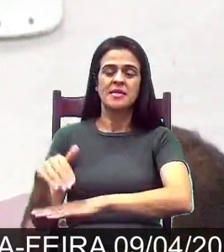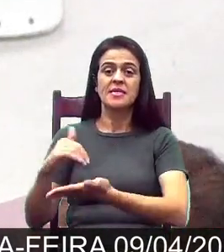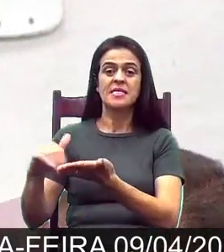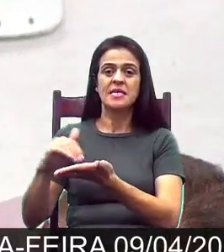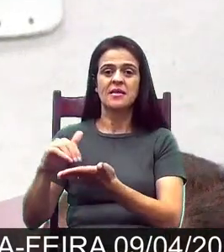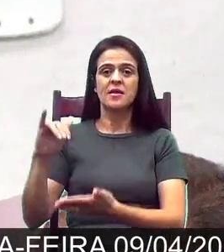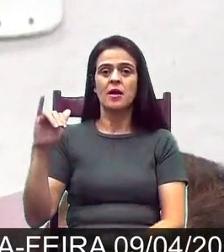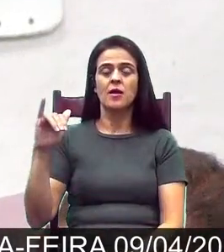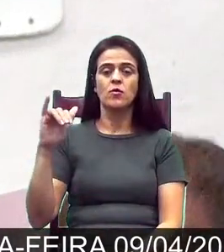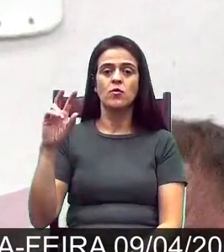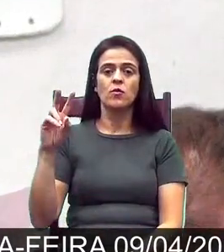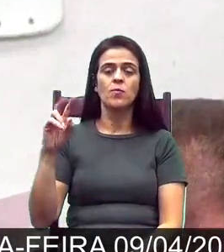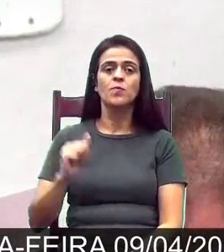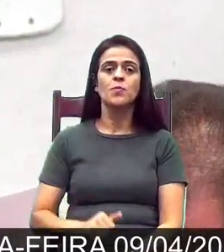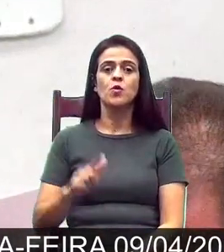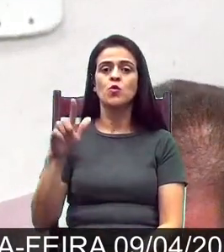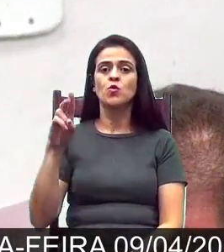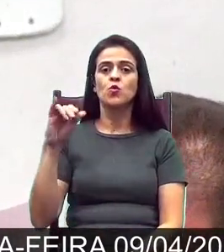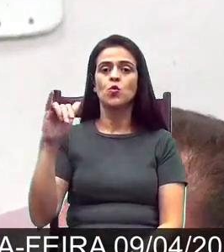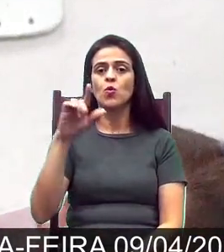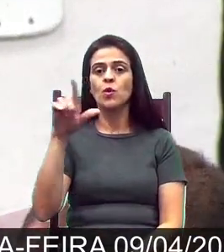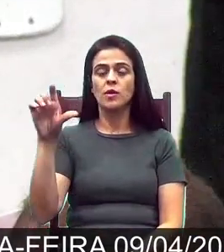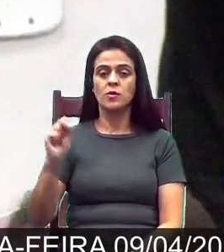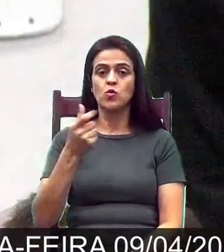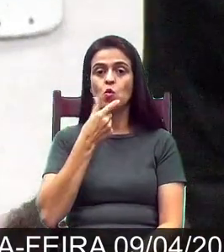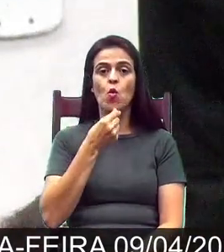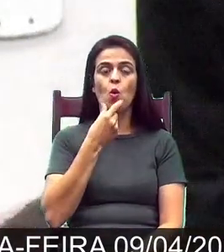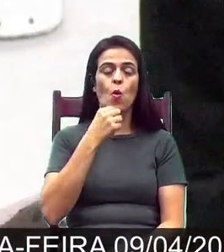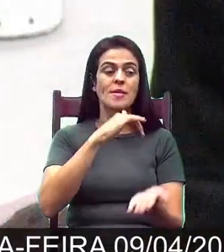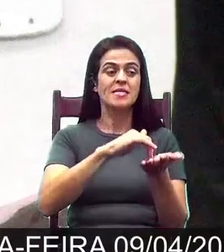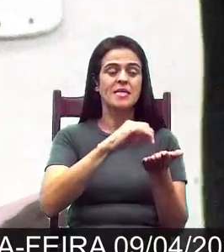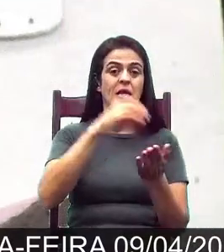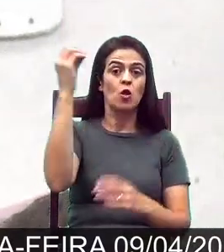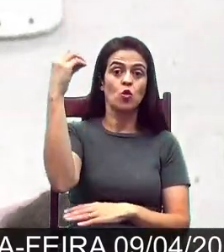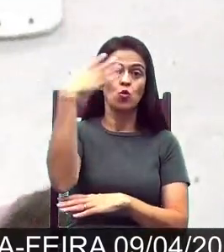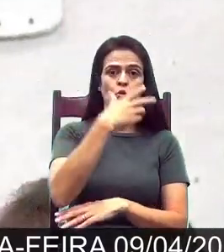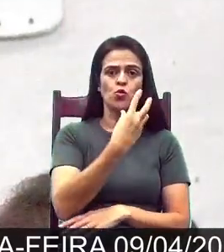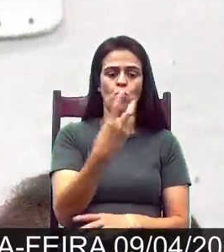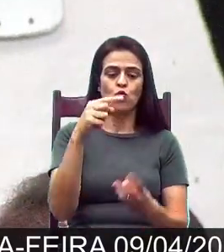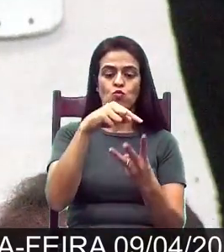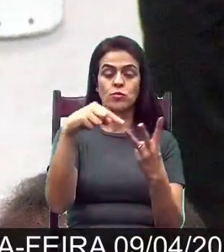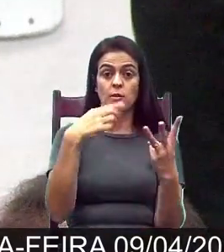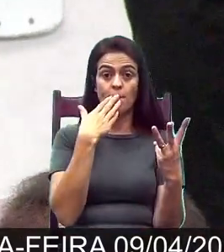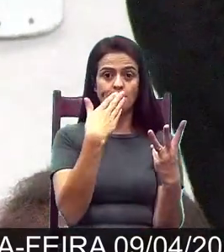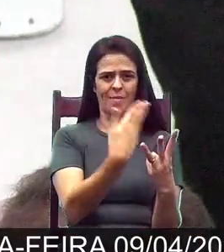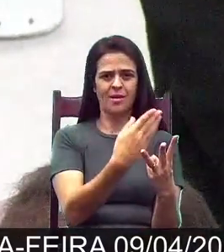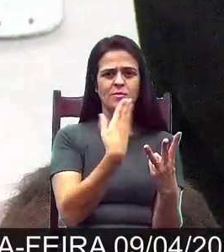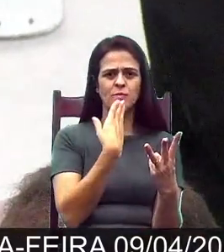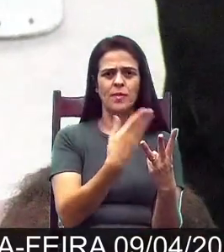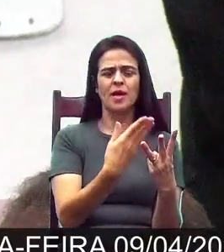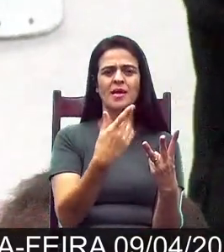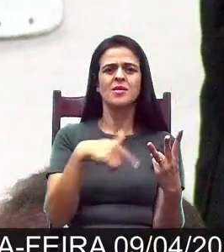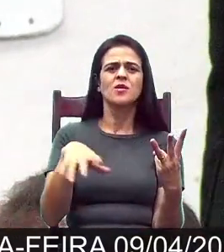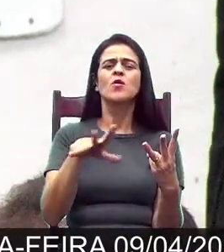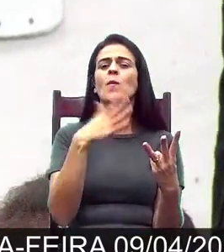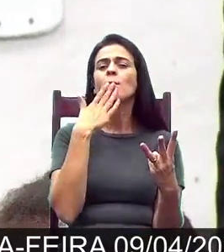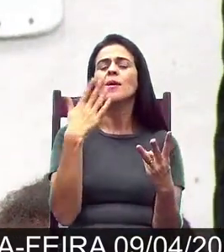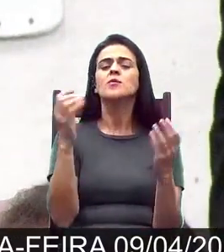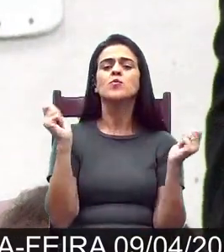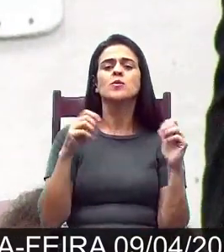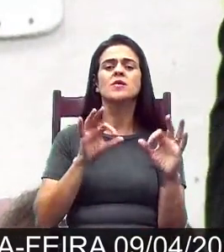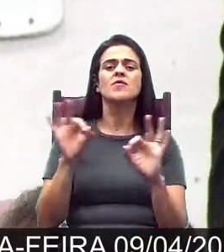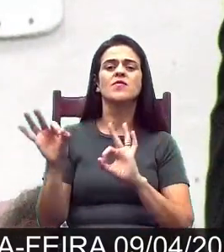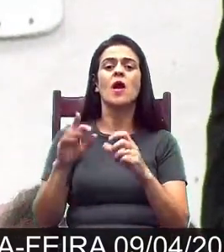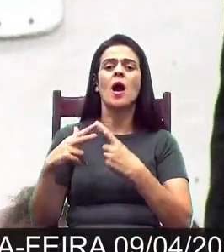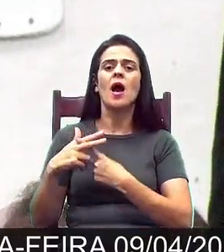Melo Júnior, diretor de iluminação. Estou pedindo aqui, senhor presidente, que eles possam fazer toda a revitalização